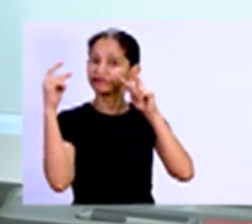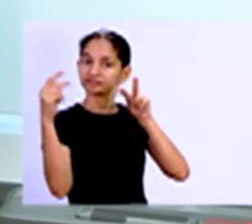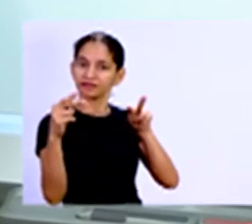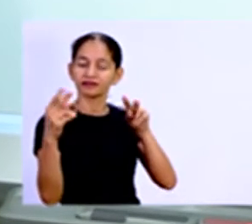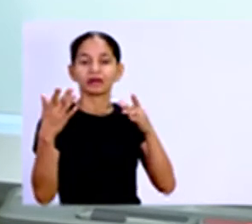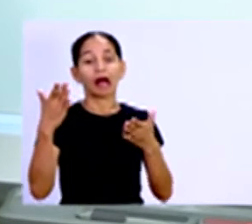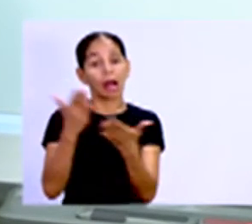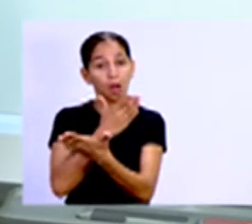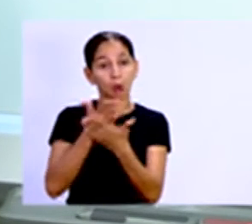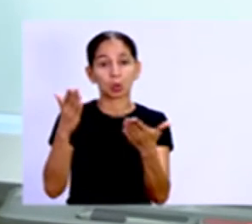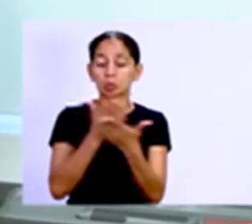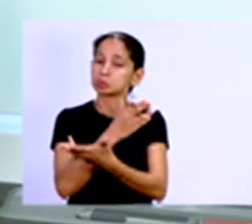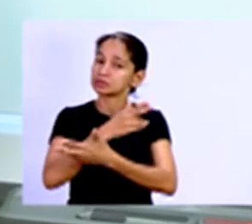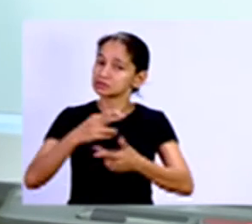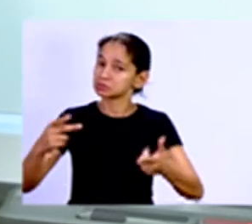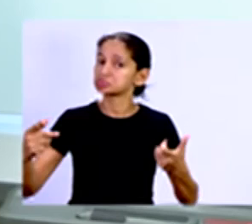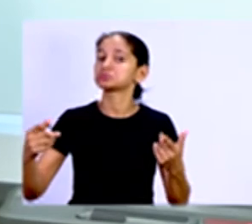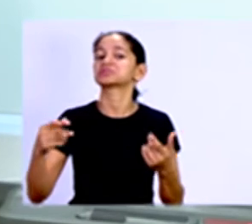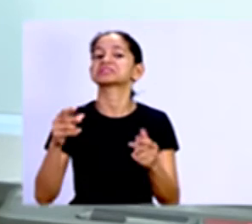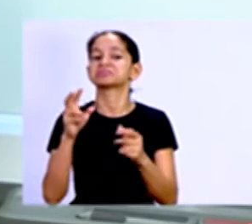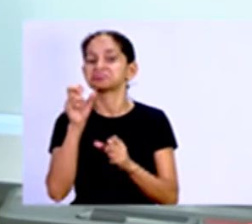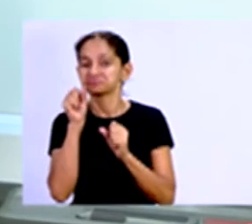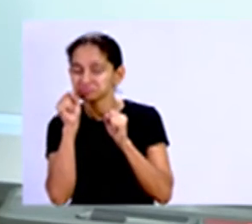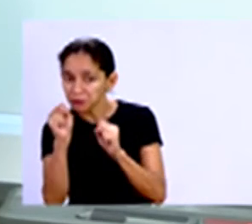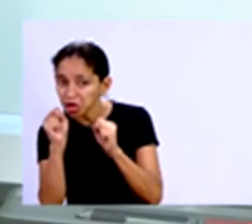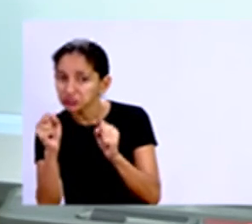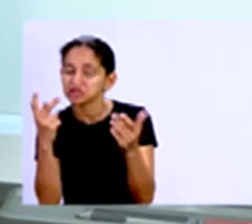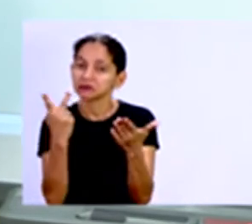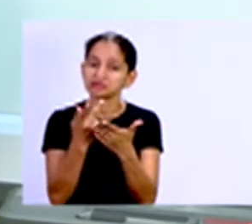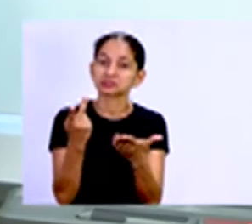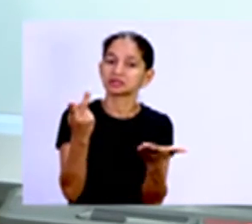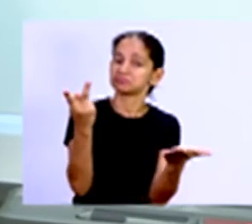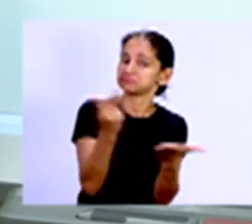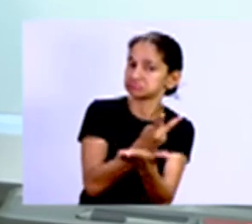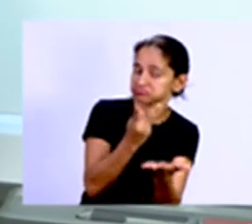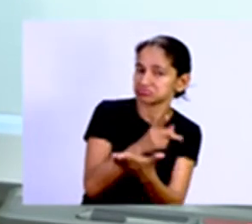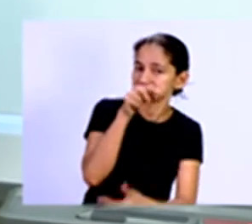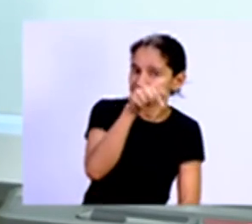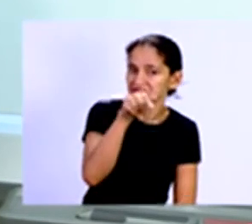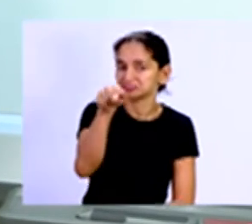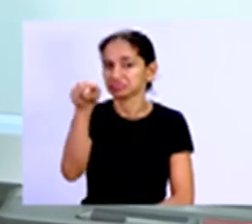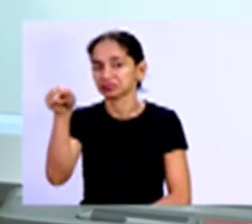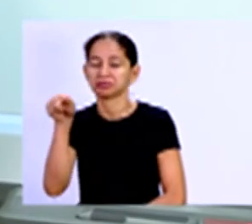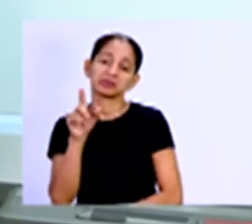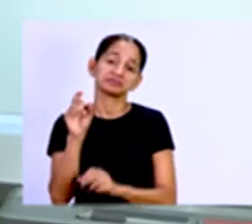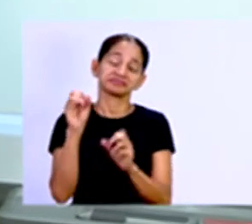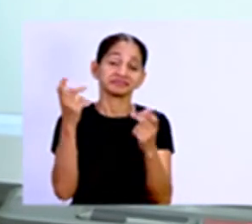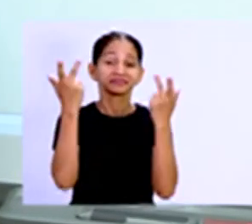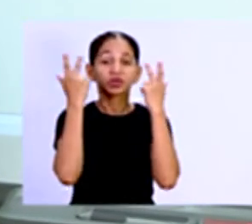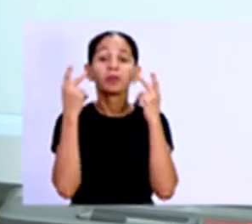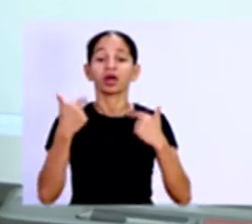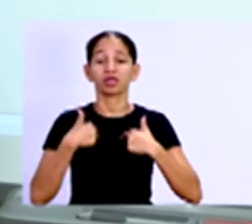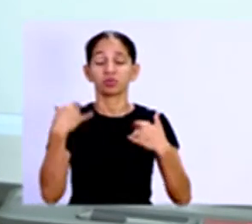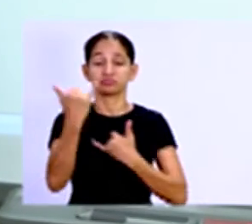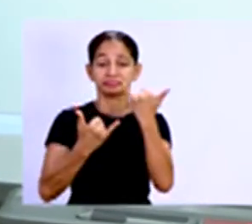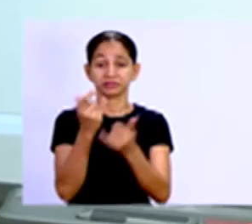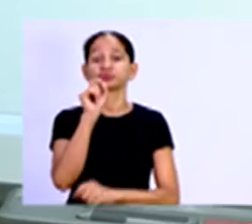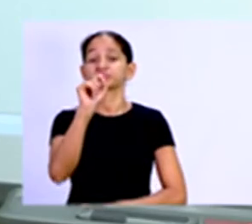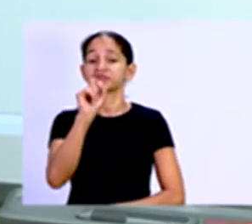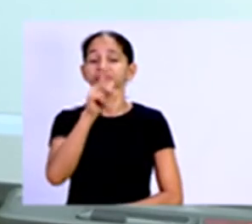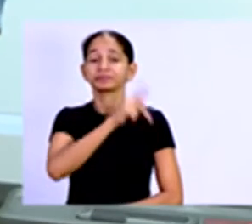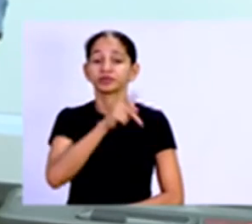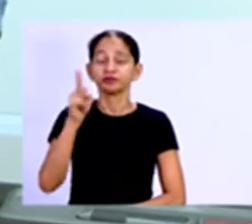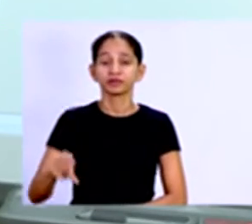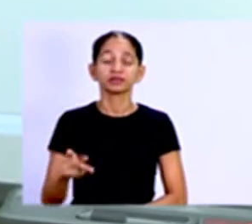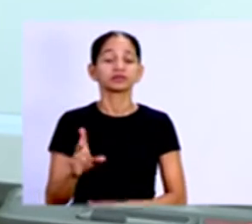vai receber alguma punição ou alguma coerção efetiva pela sociedade. Não é? Eu sempre brinco que o papel de professor é